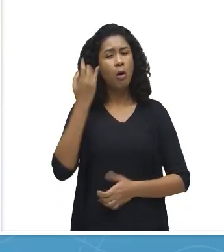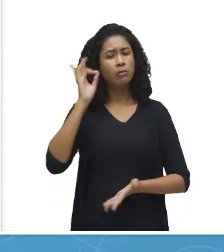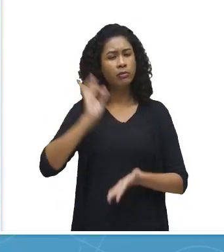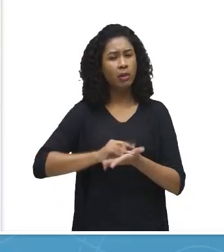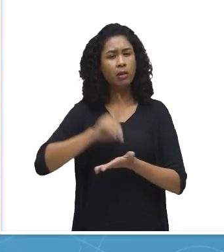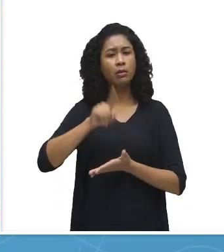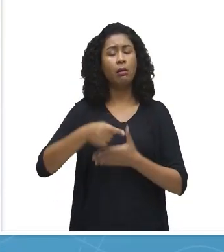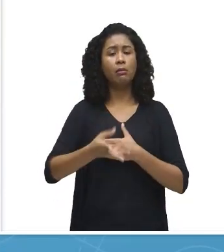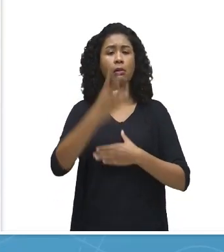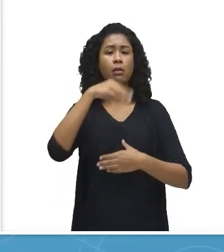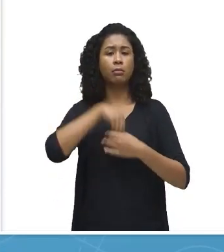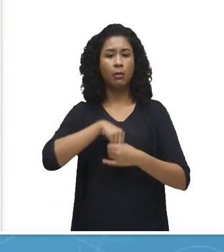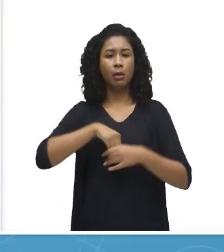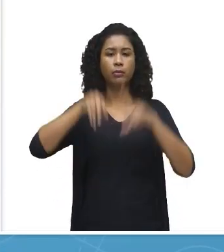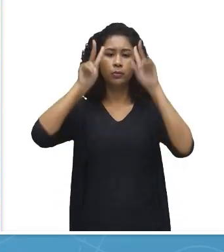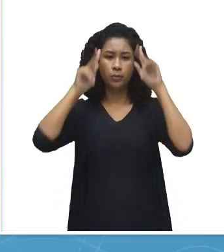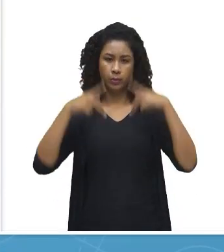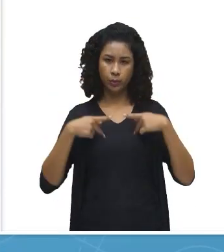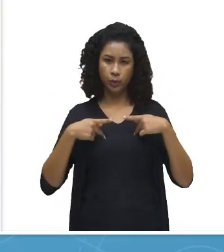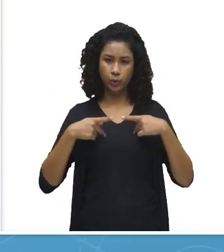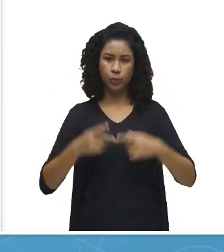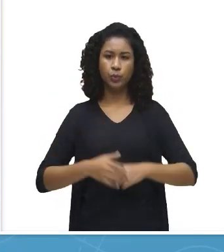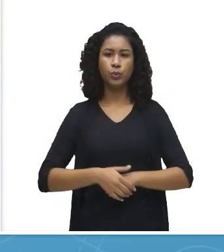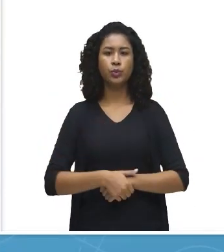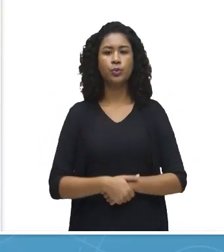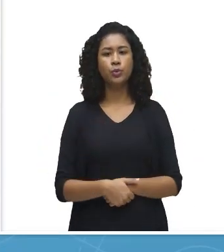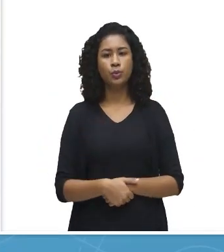humano. Né?